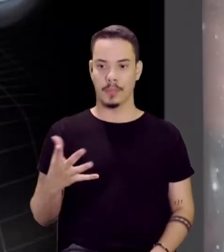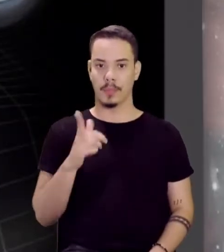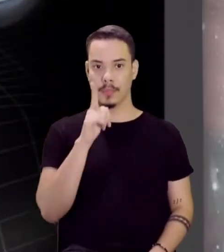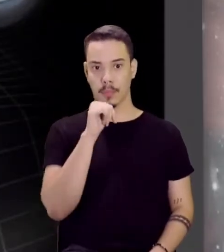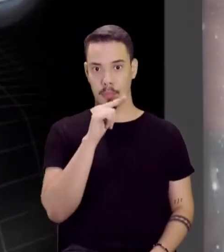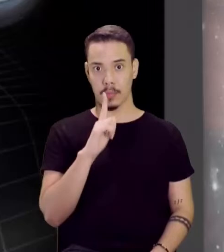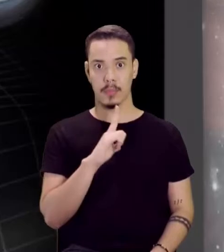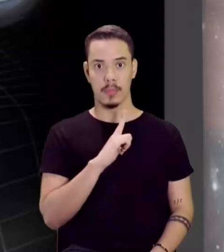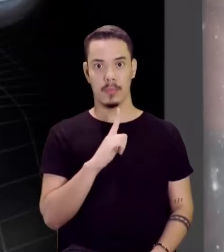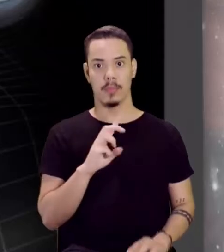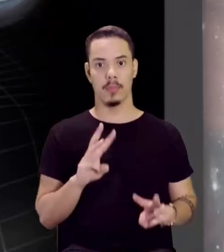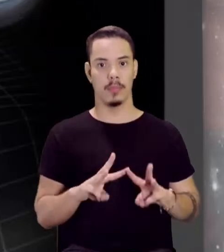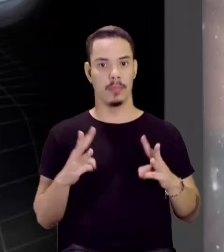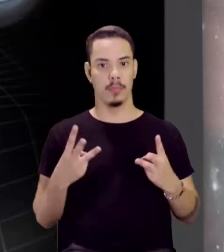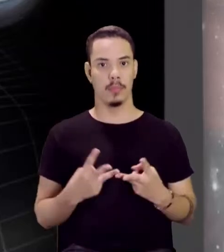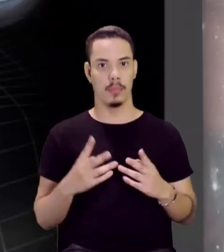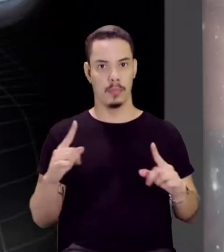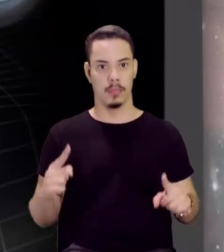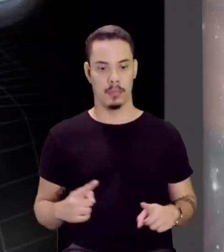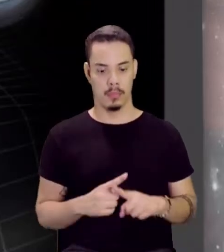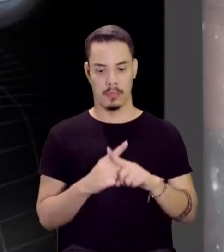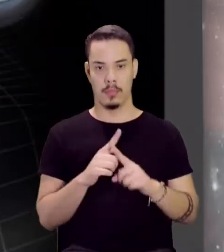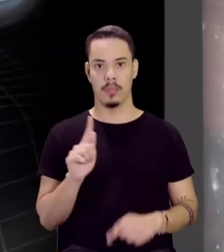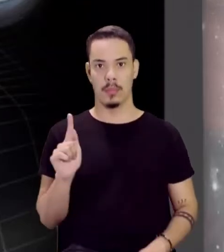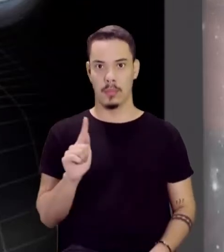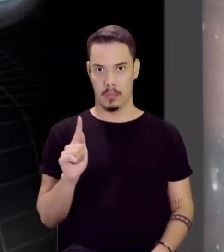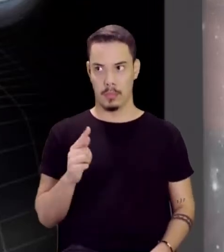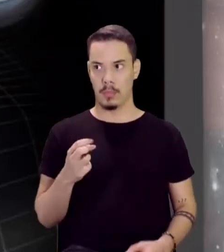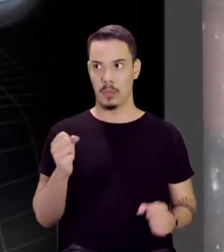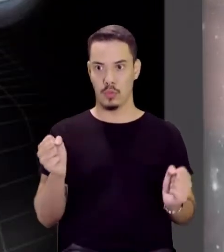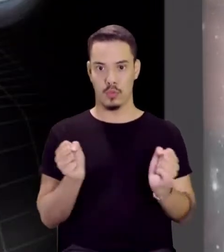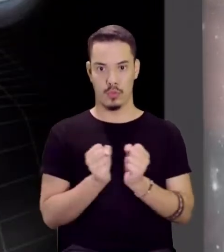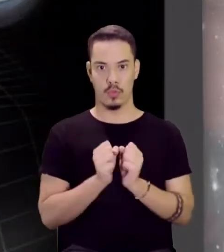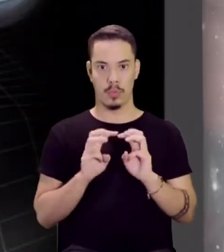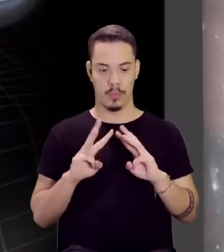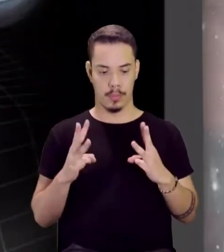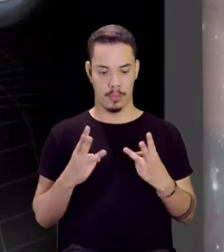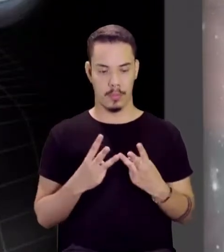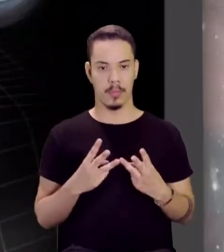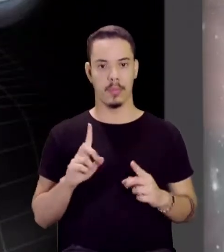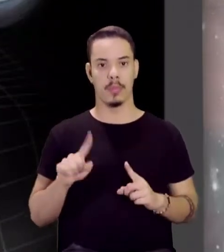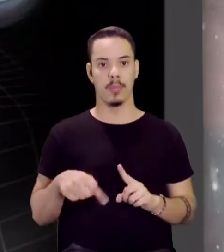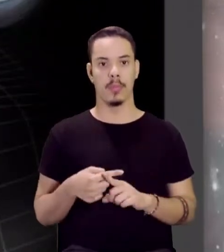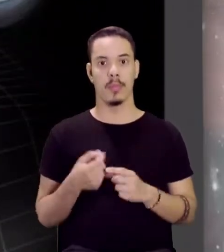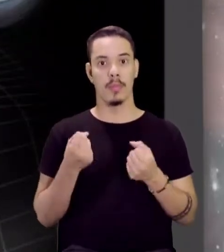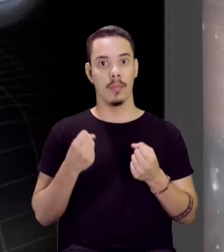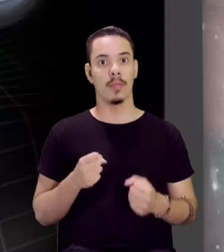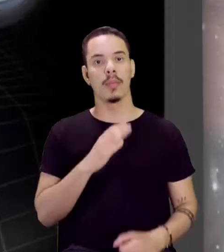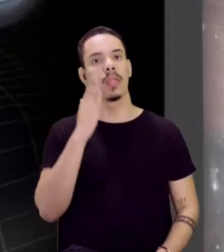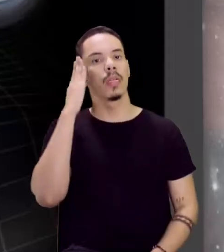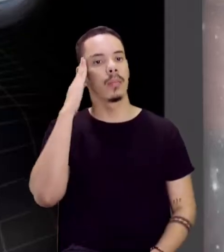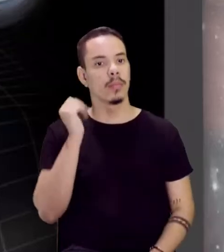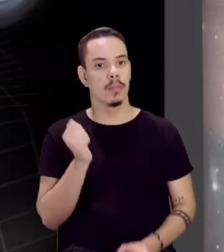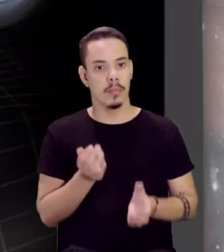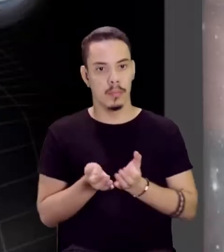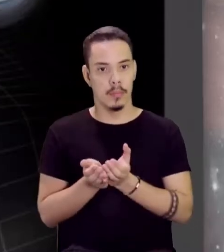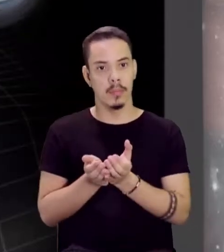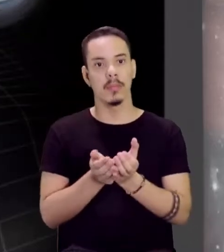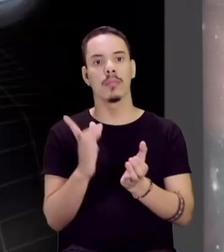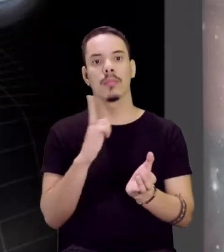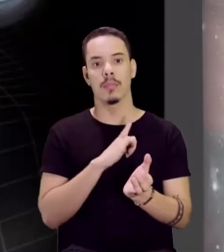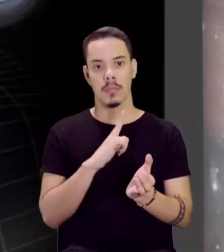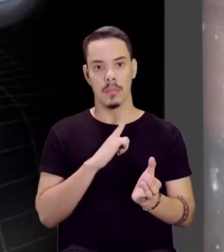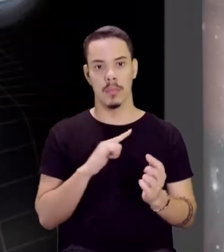massa multiplicado pelo valor de G, então é o peso do líquido. A gente sabe que os navios ou barcos maiores têm uma linha desenhada, chama